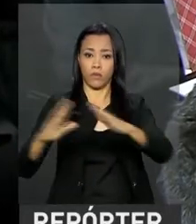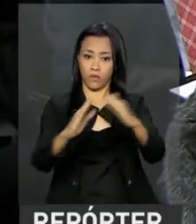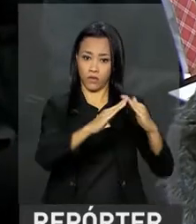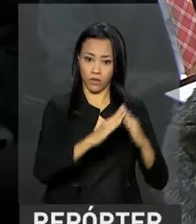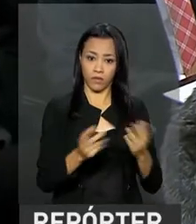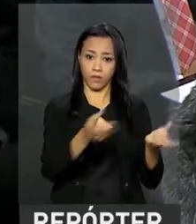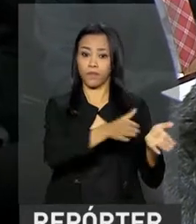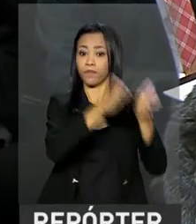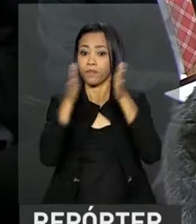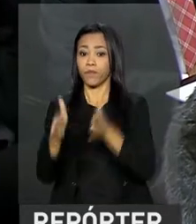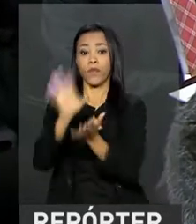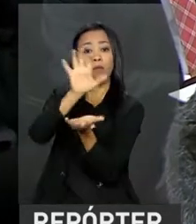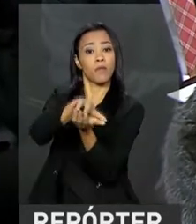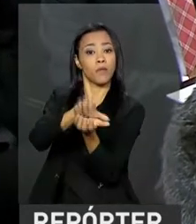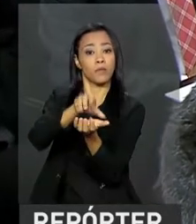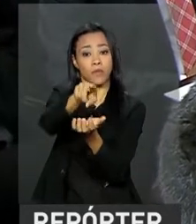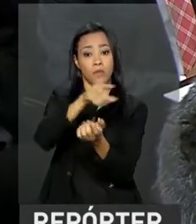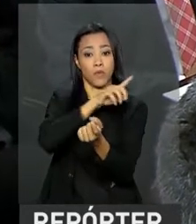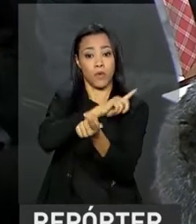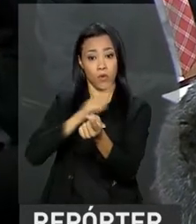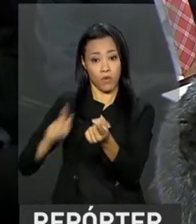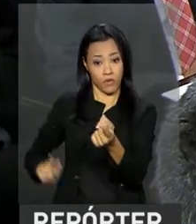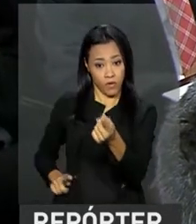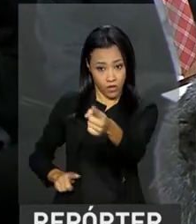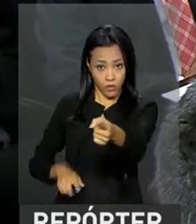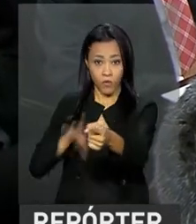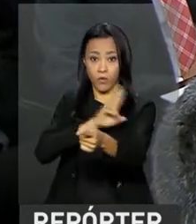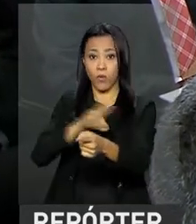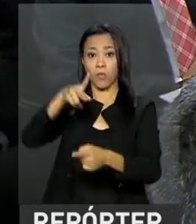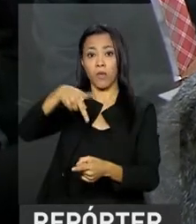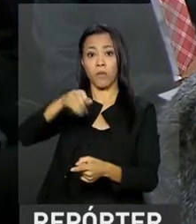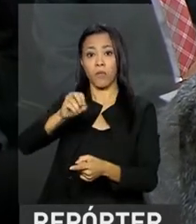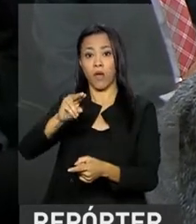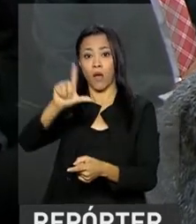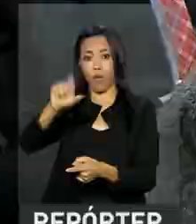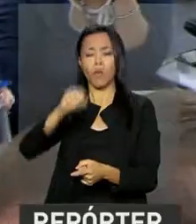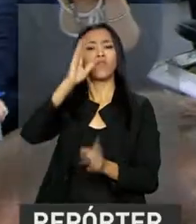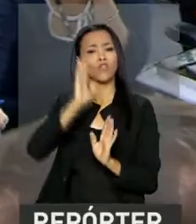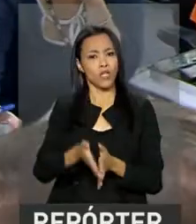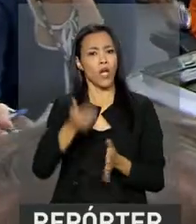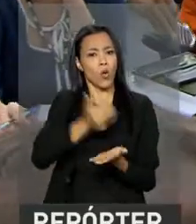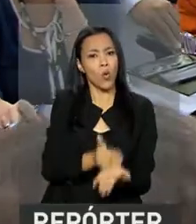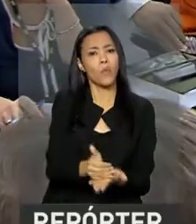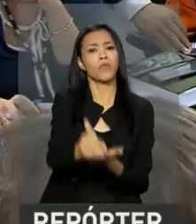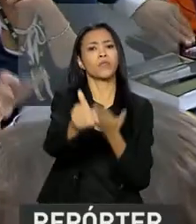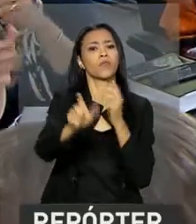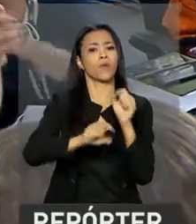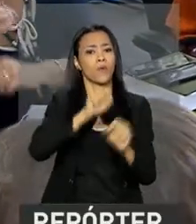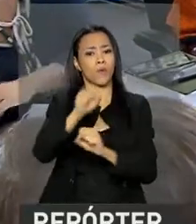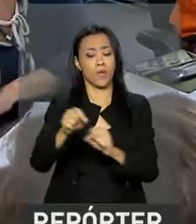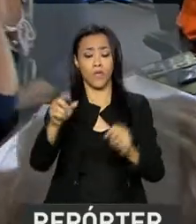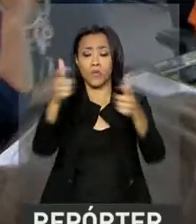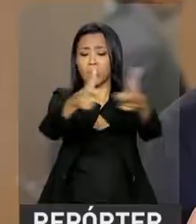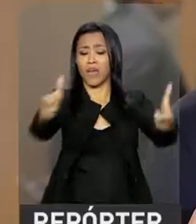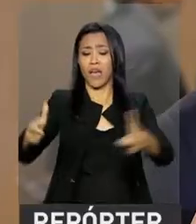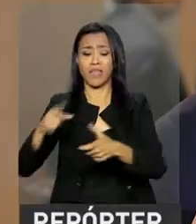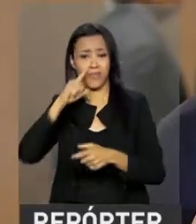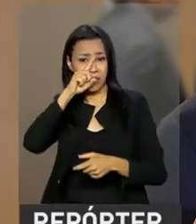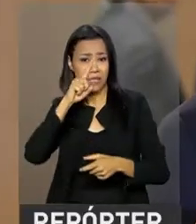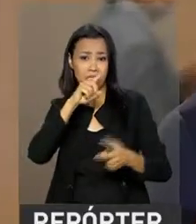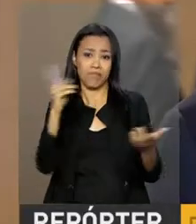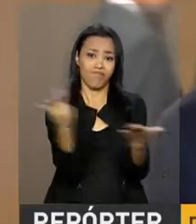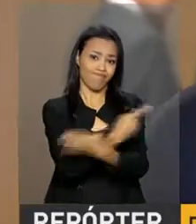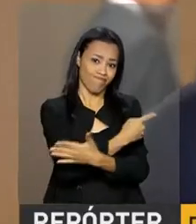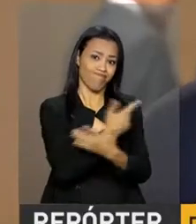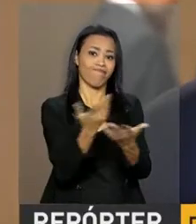pernambuco governador paulo câmara afirmou que já começou o processo de recuperação das áreas atingidas já estamos